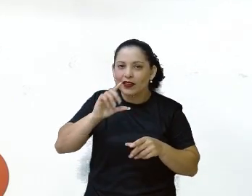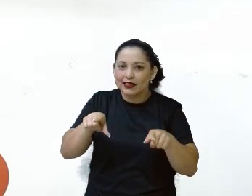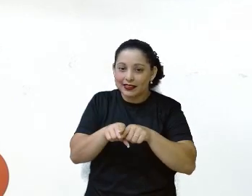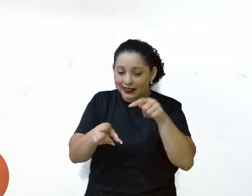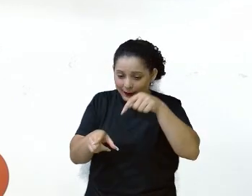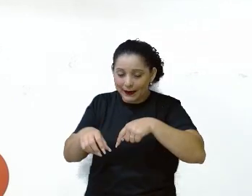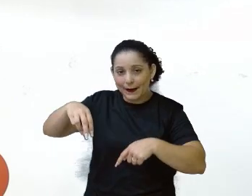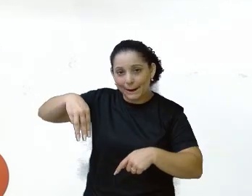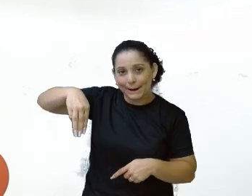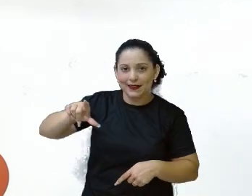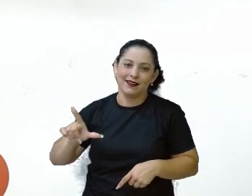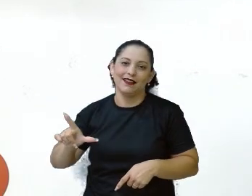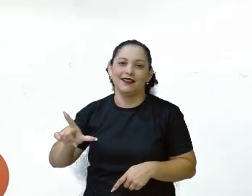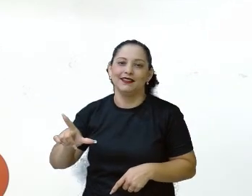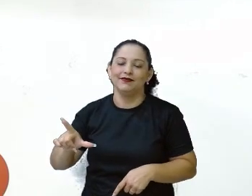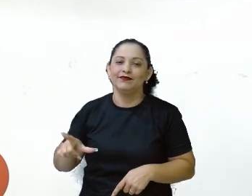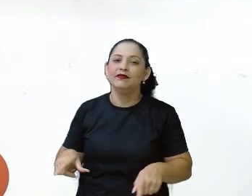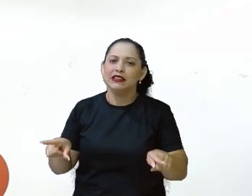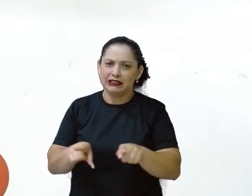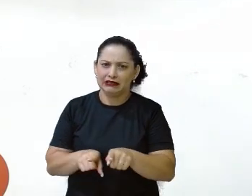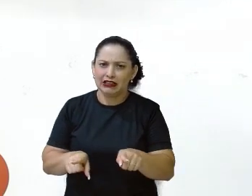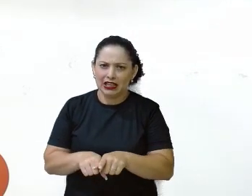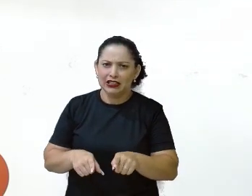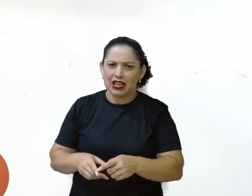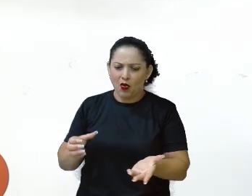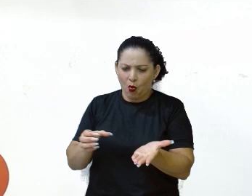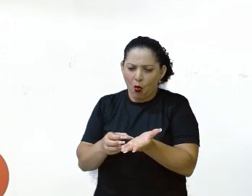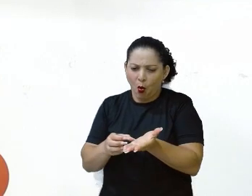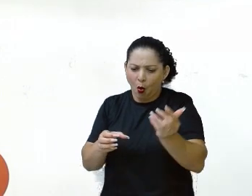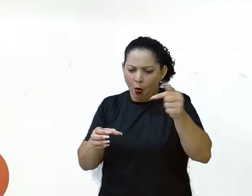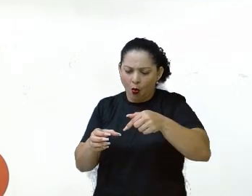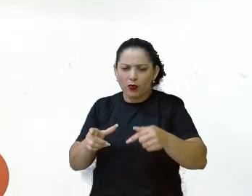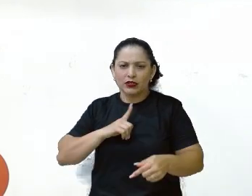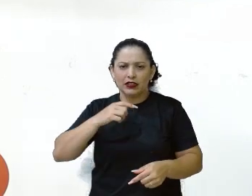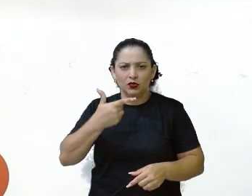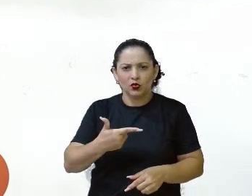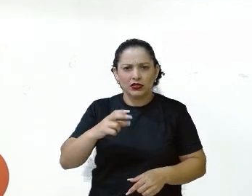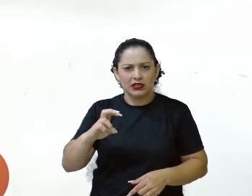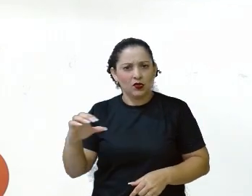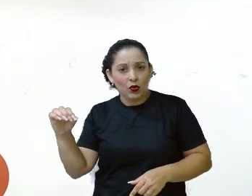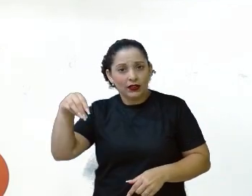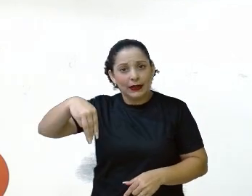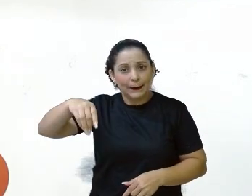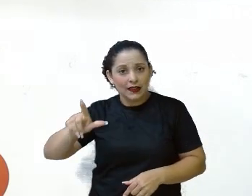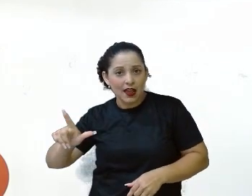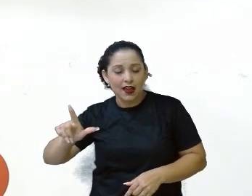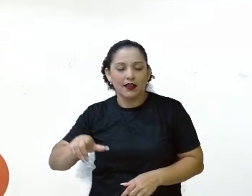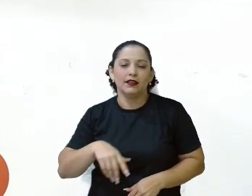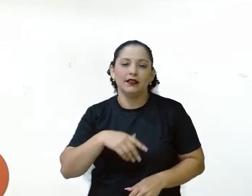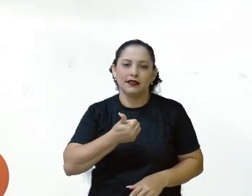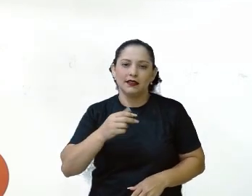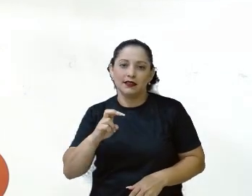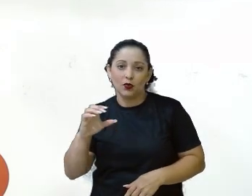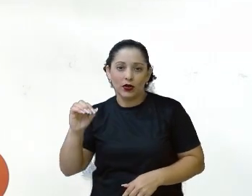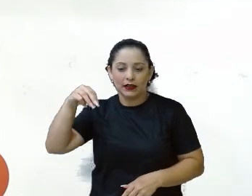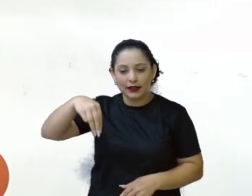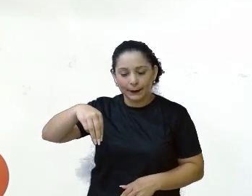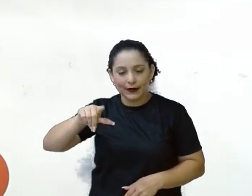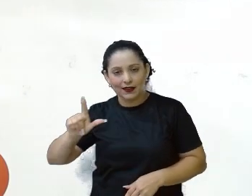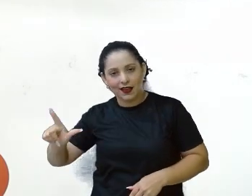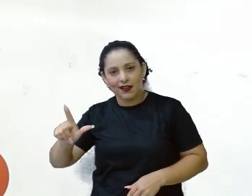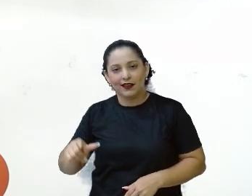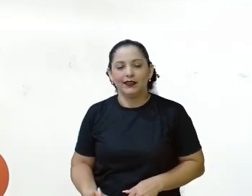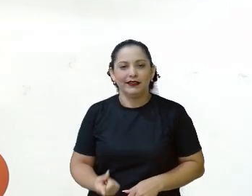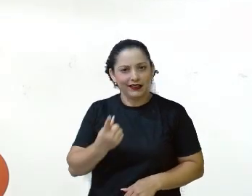em alguns copos tem escrito 200 ml, 150 ml. Presta atenção quando você